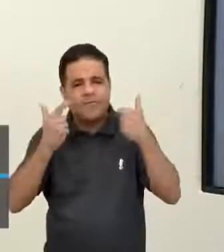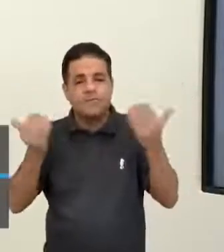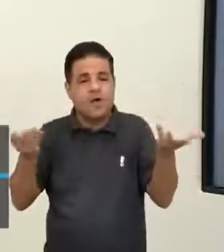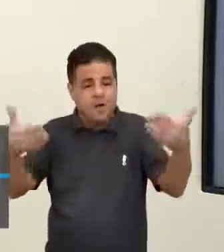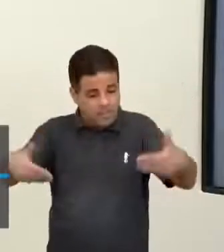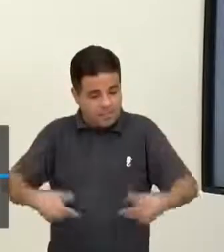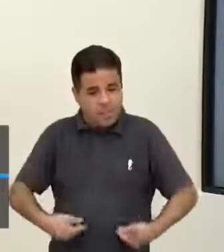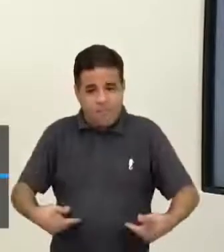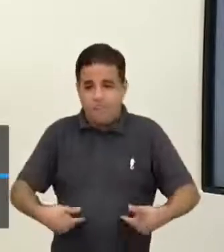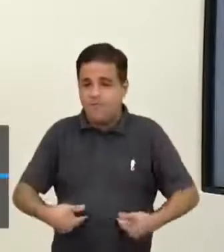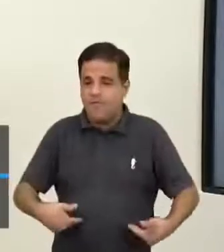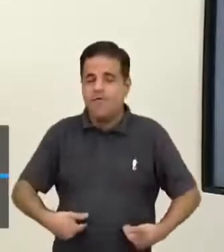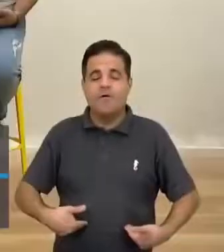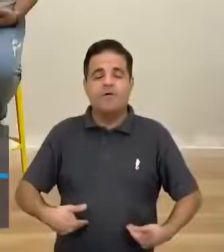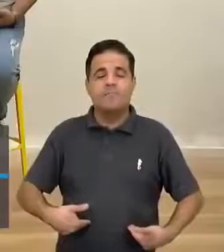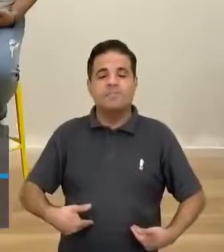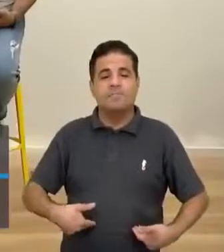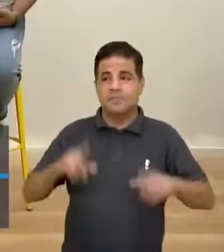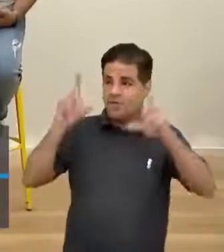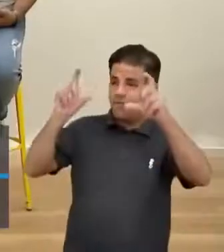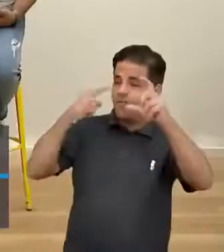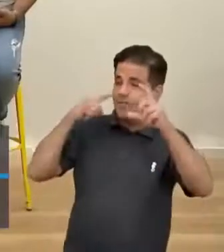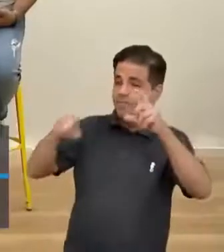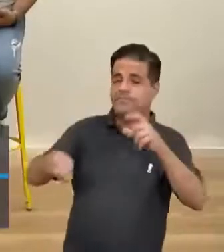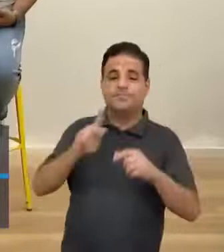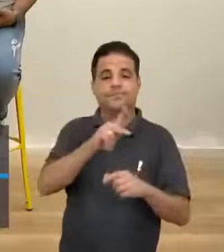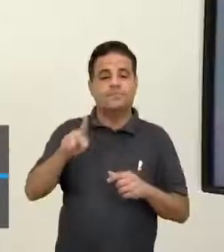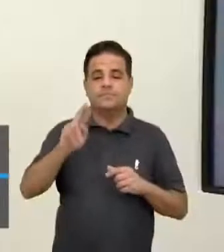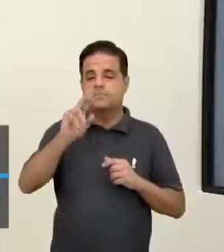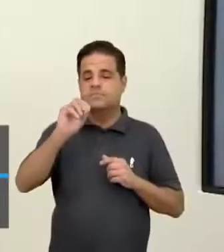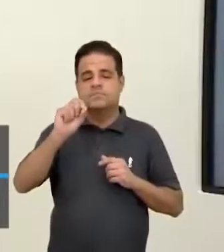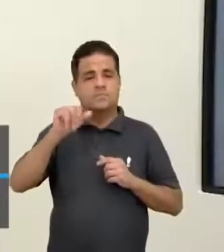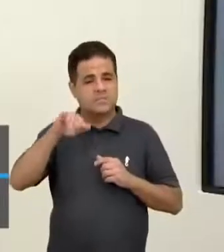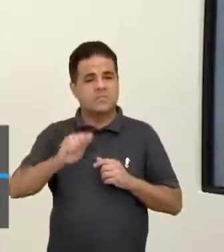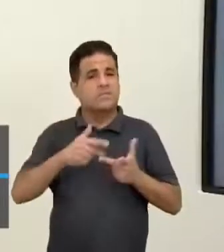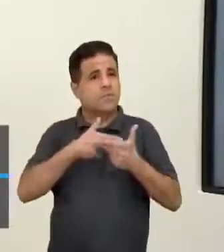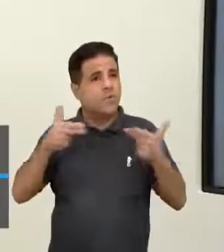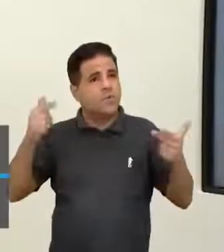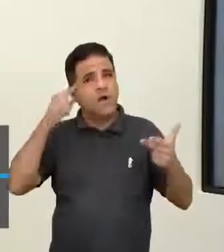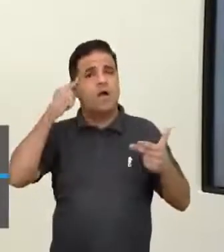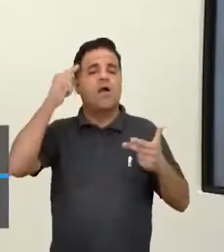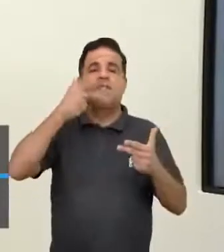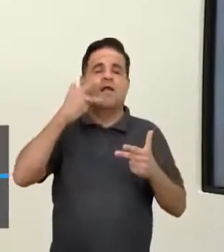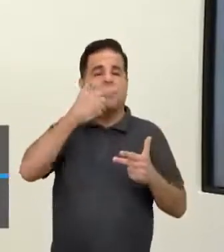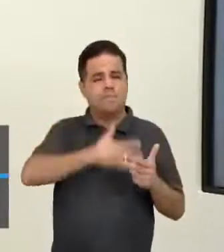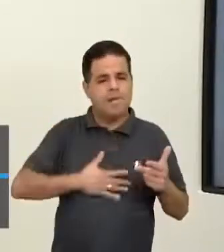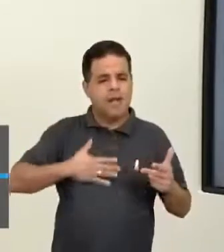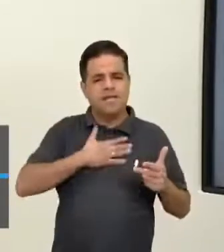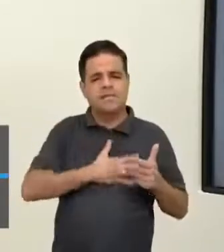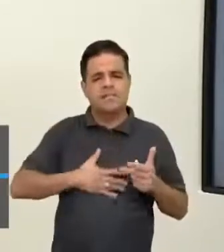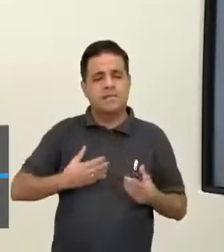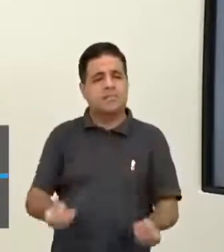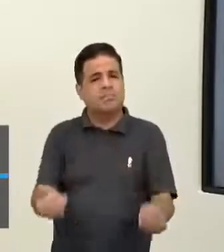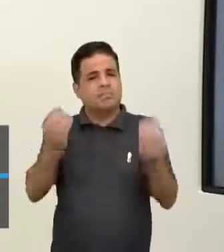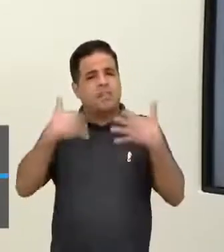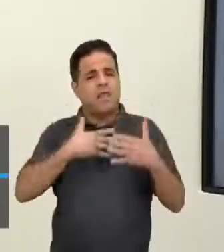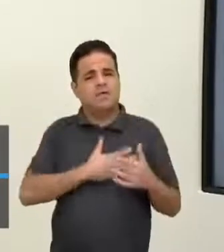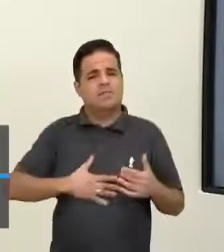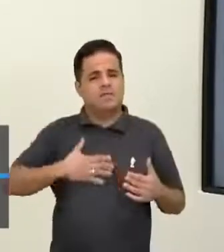a Pro Márcia disse. Com certeza, essa foto aí. A Pro Rosiane, algo que se refere ao prazer, que traz